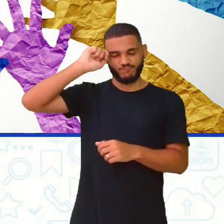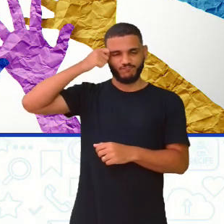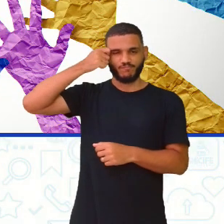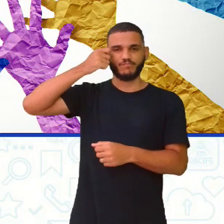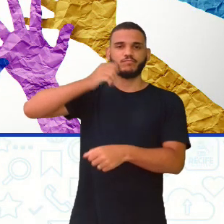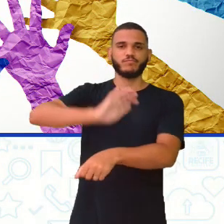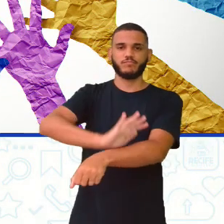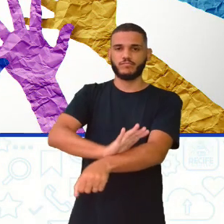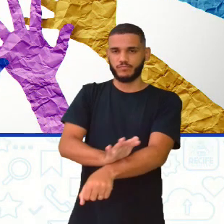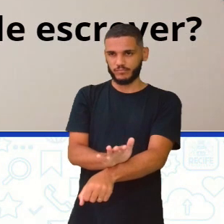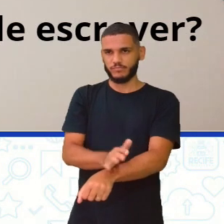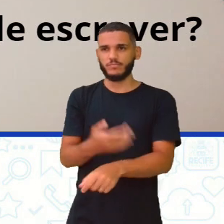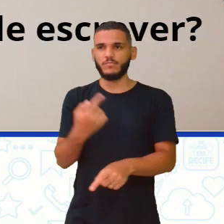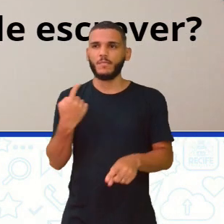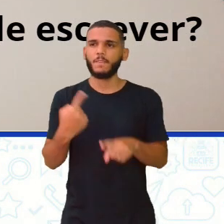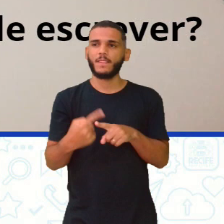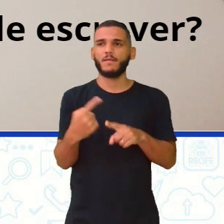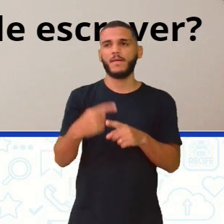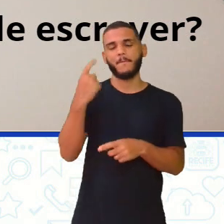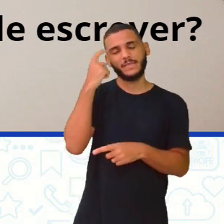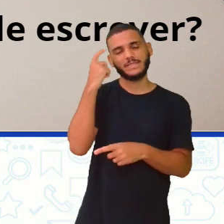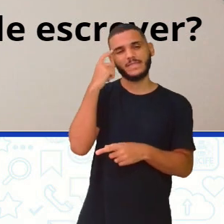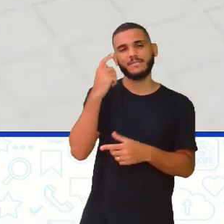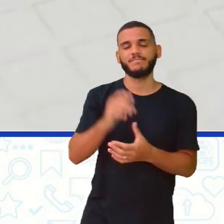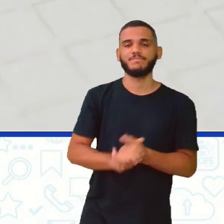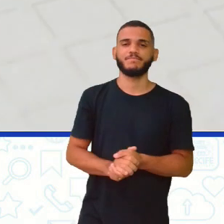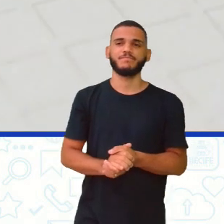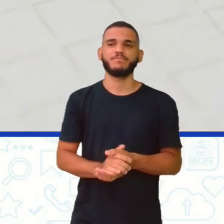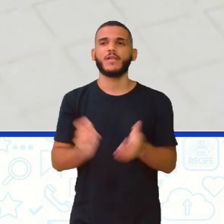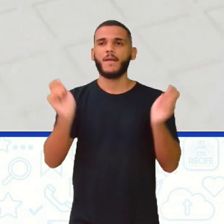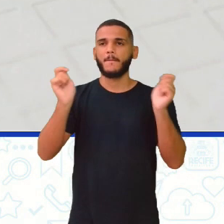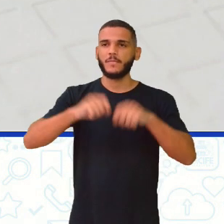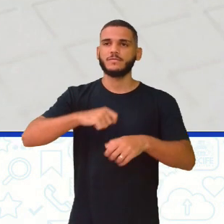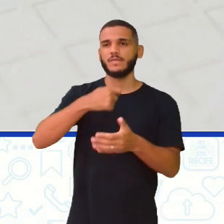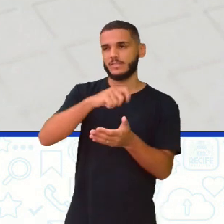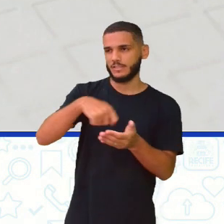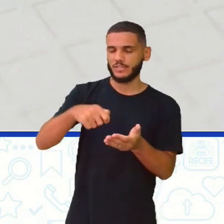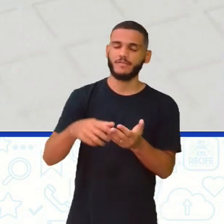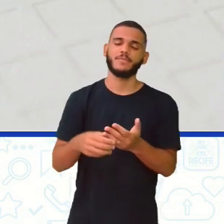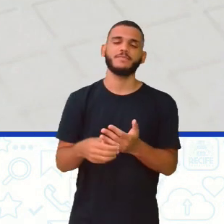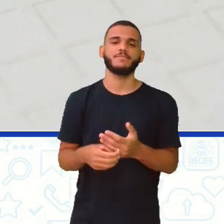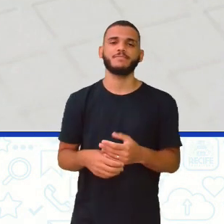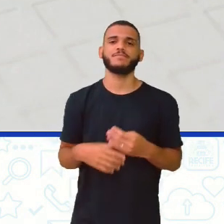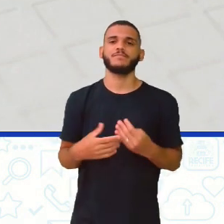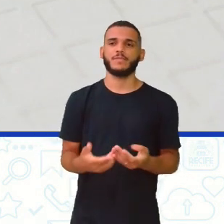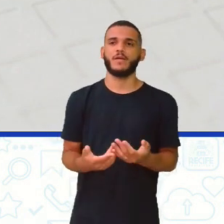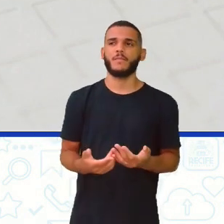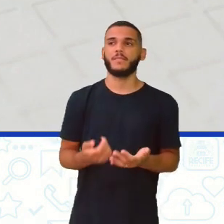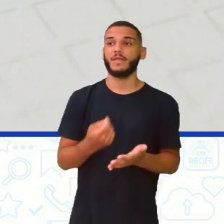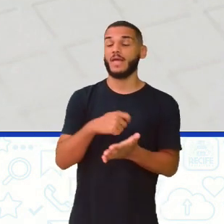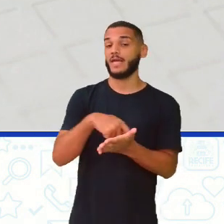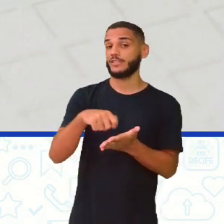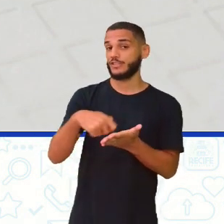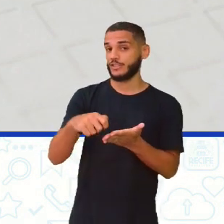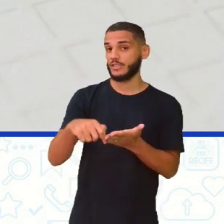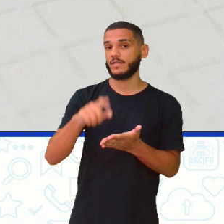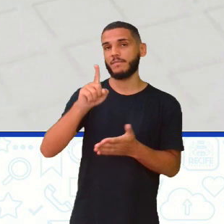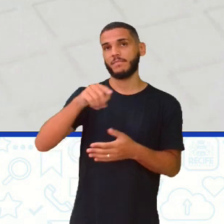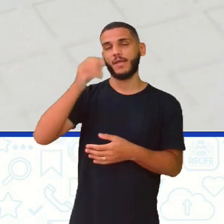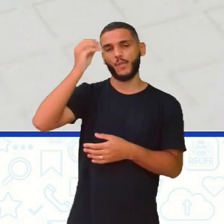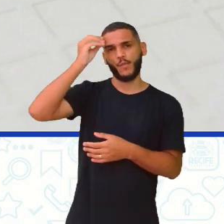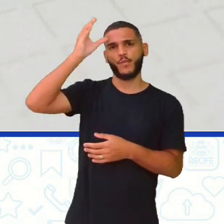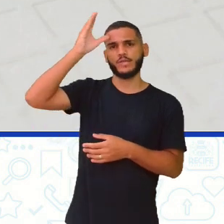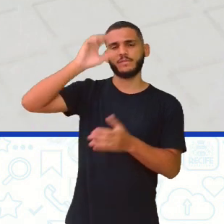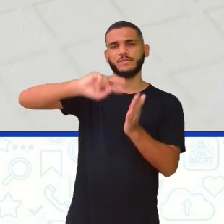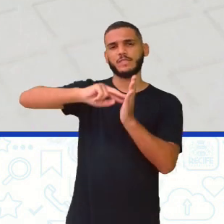Para que serve pensar isso aqui? Mas aí eu digo, quem pode escrever? Porque, veja, a escrita, quando eu digo que conhecimento é poder, que